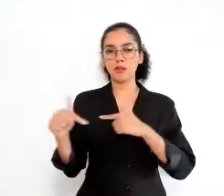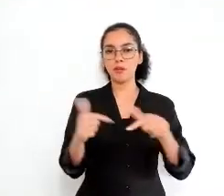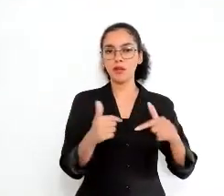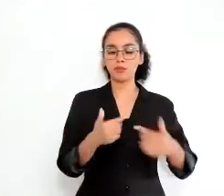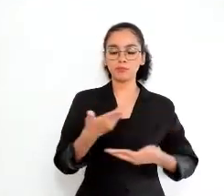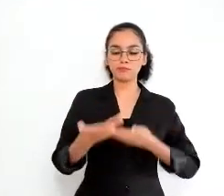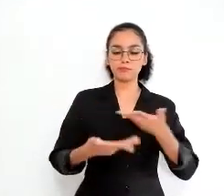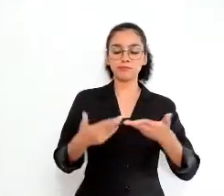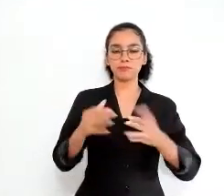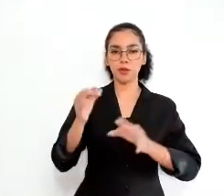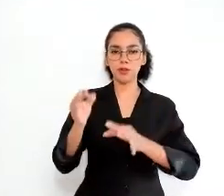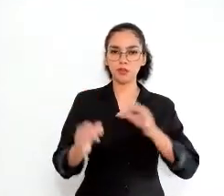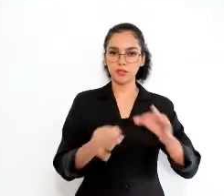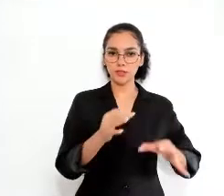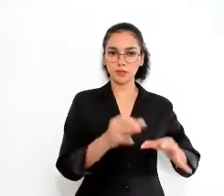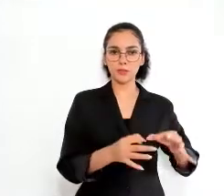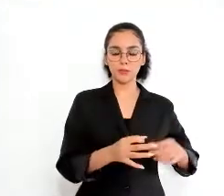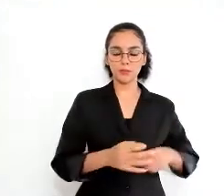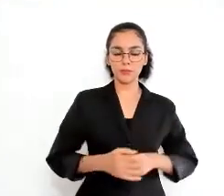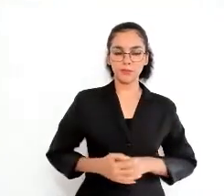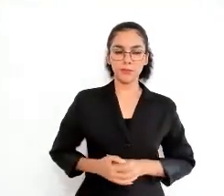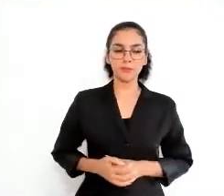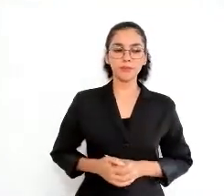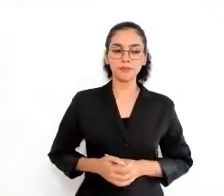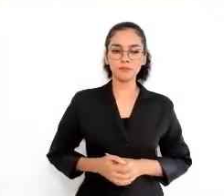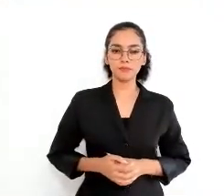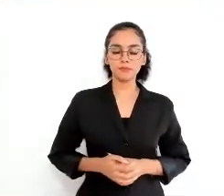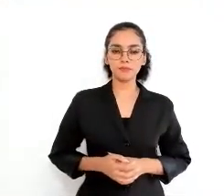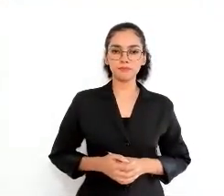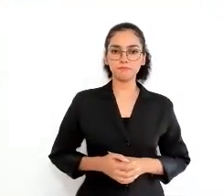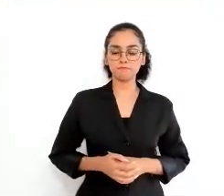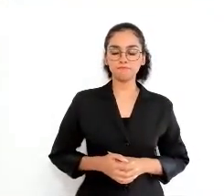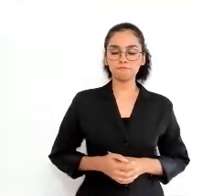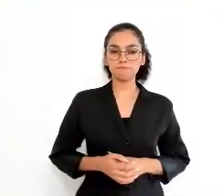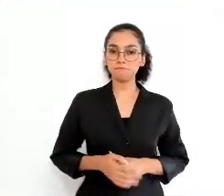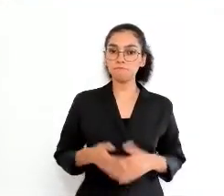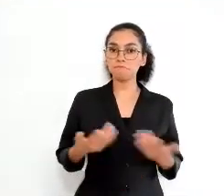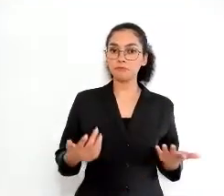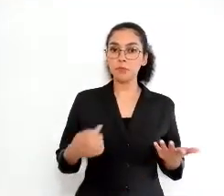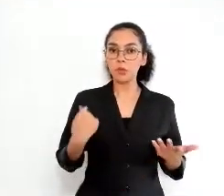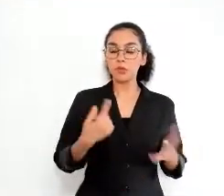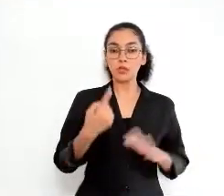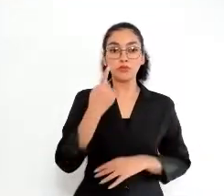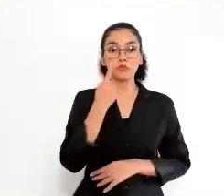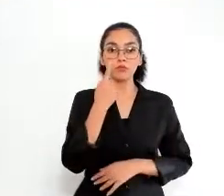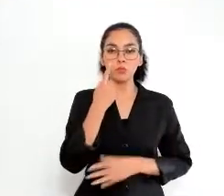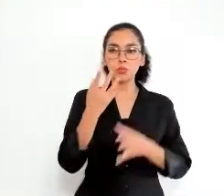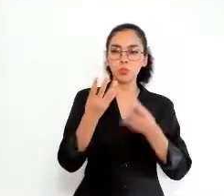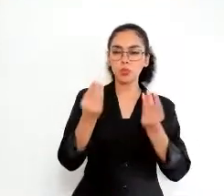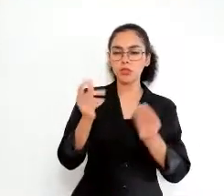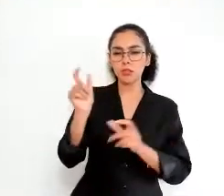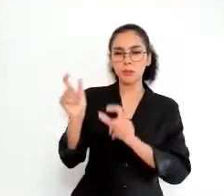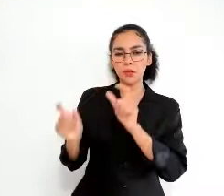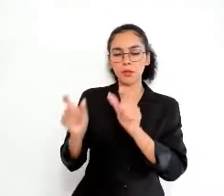judiciário. É revelador que muitas dessas personas foram ou são